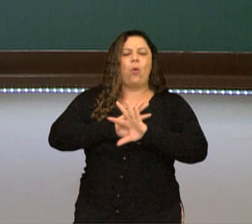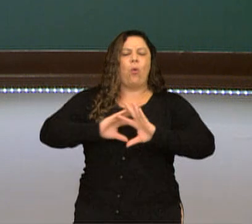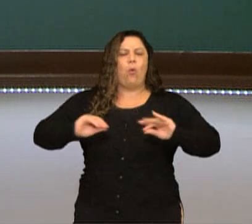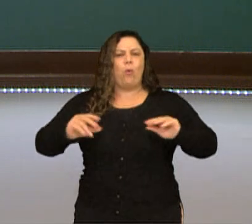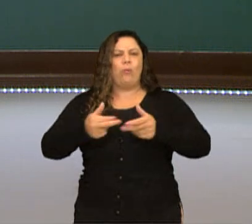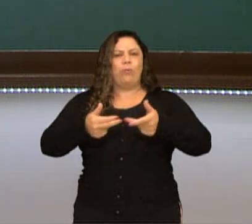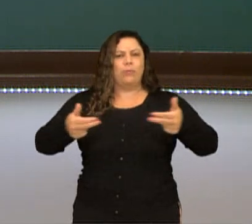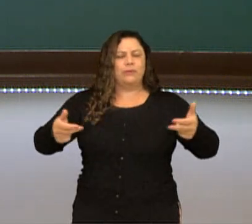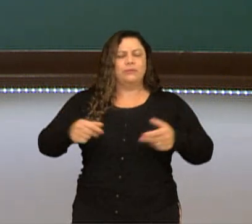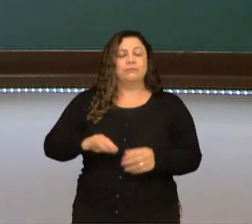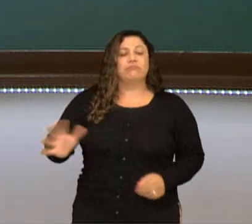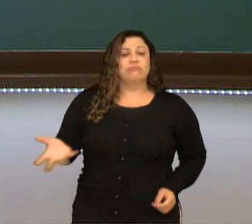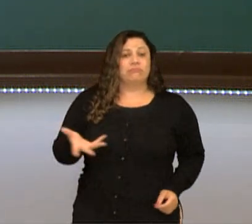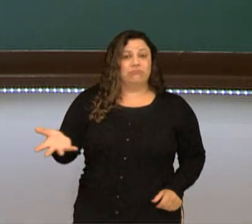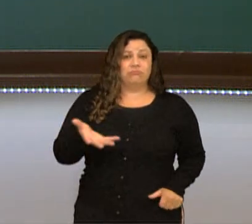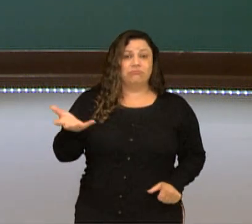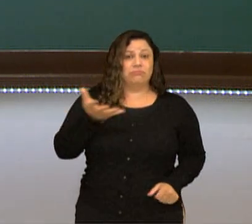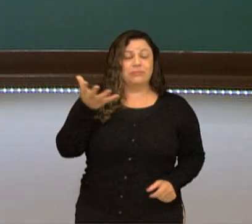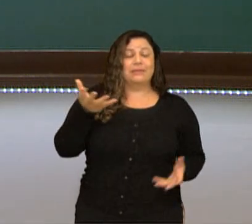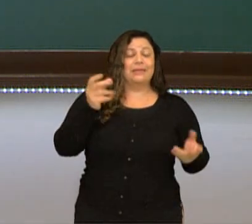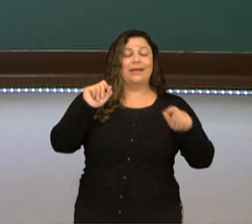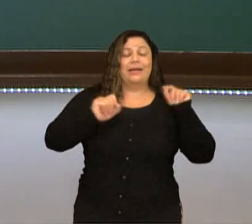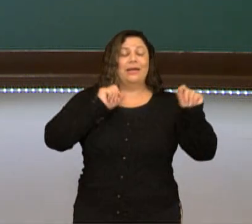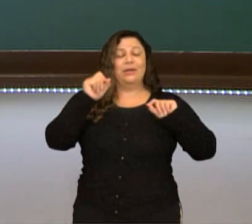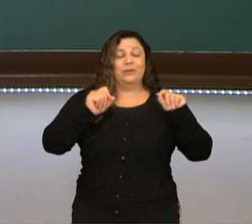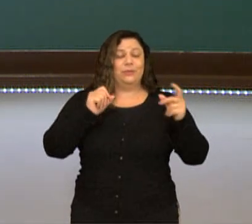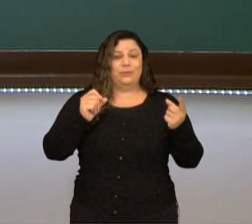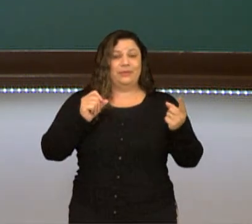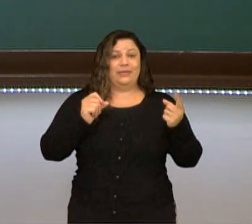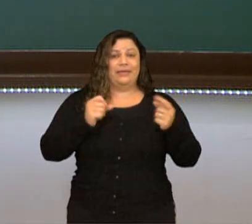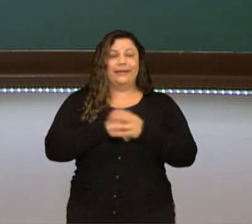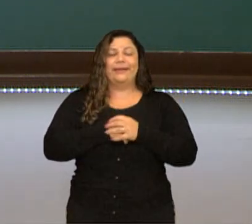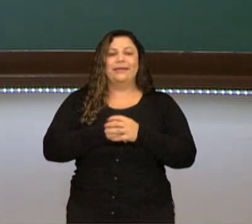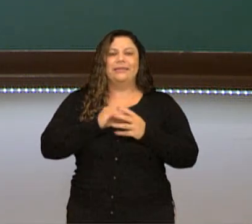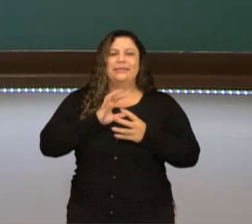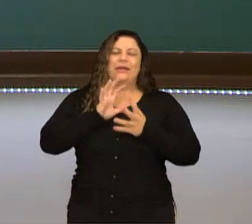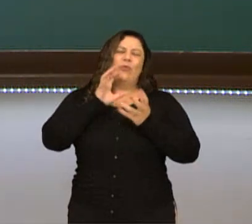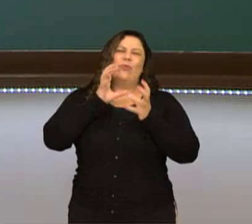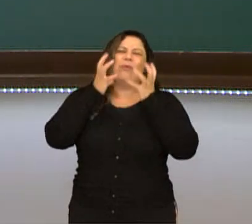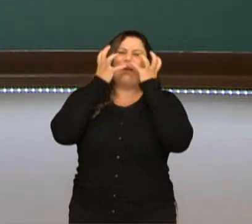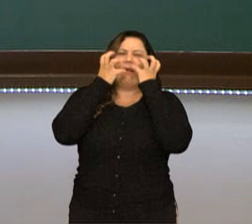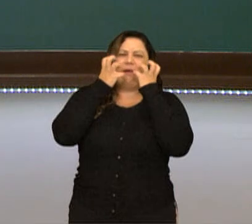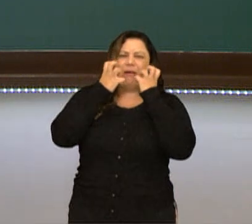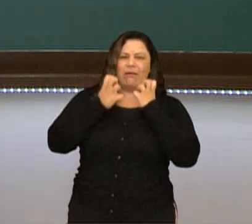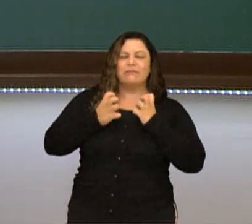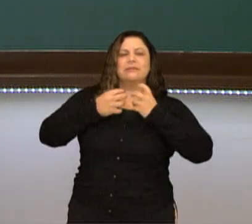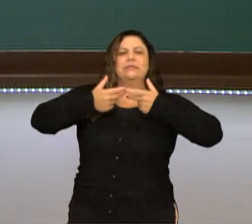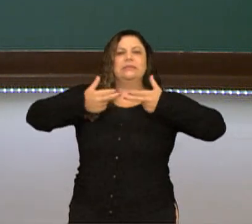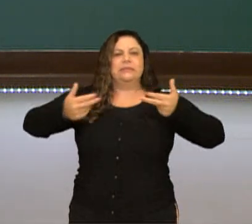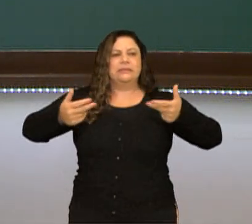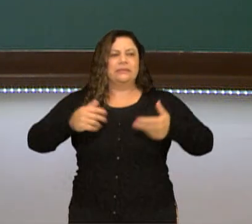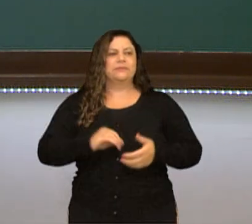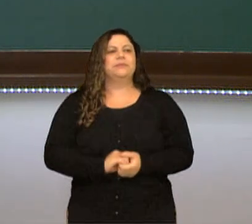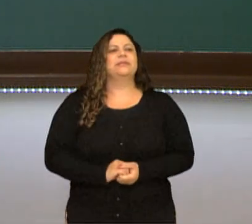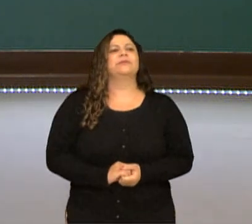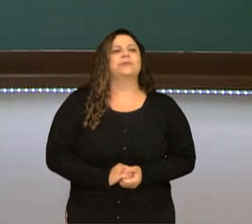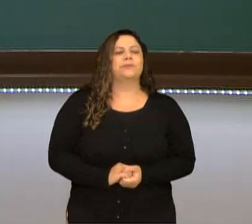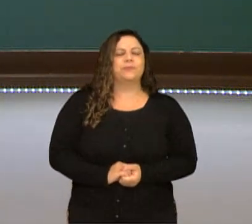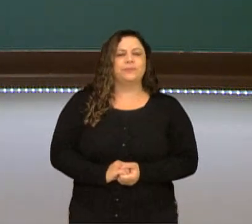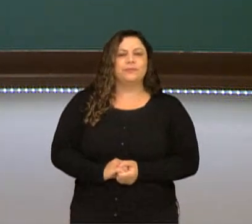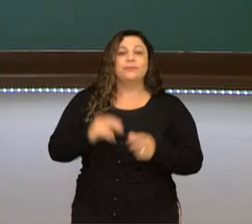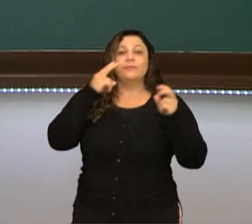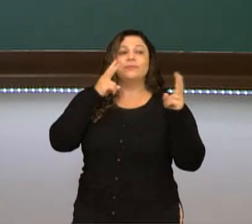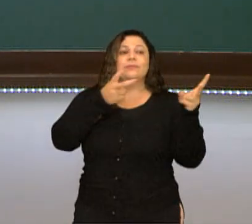que aceleram o envelhecimento, que são os radicais livres. Vejamos aqui a ação desta vitamina